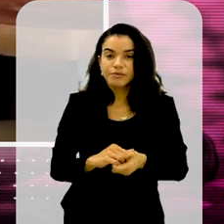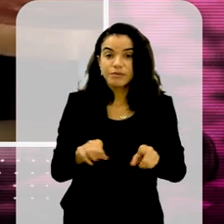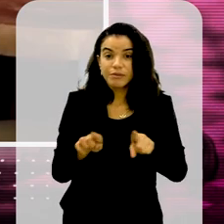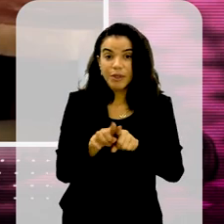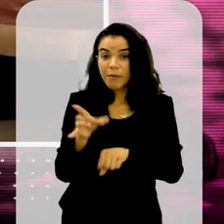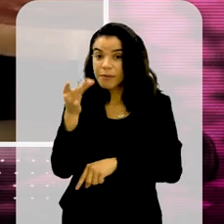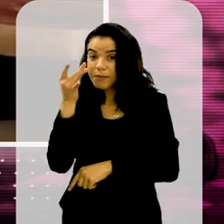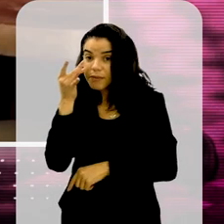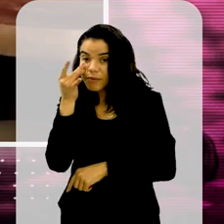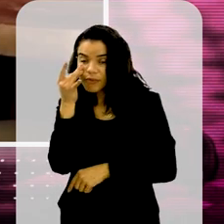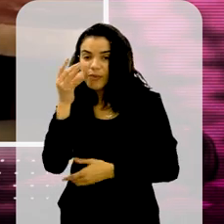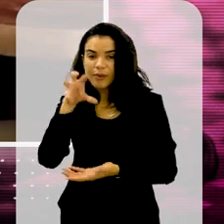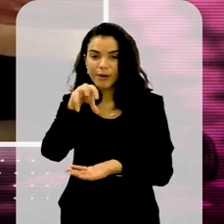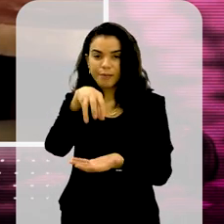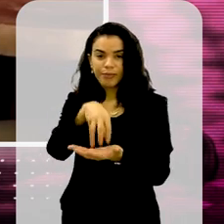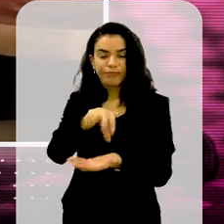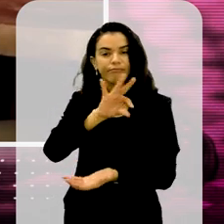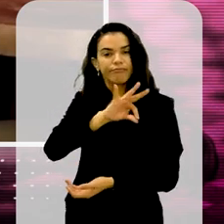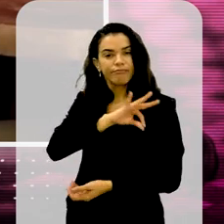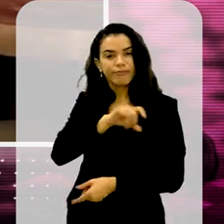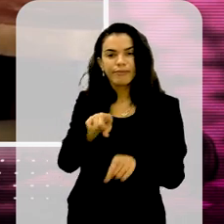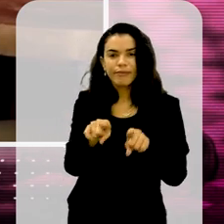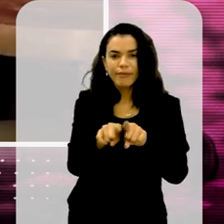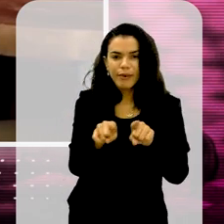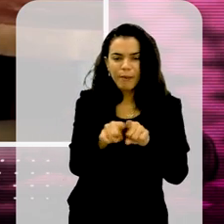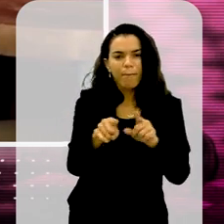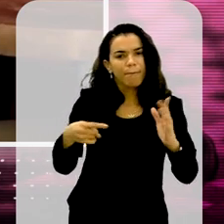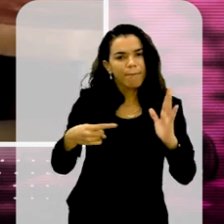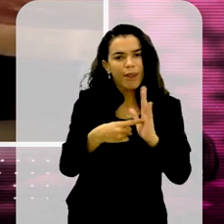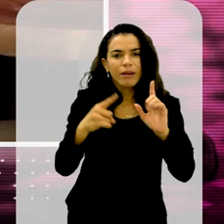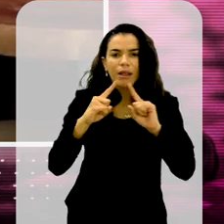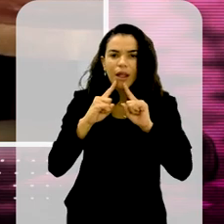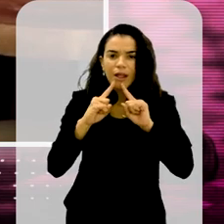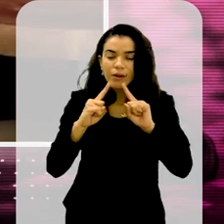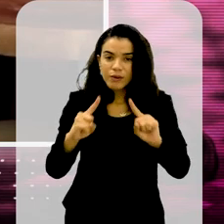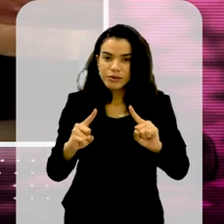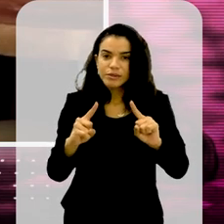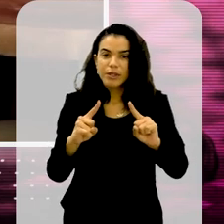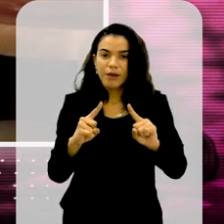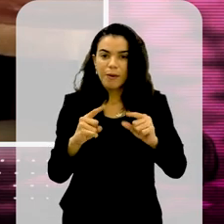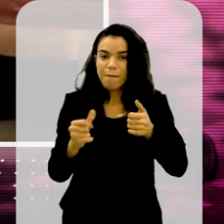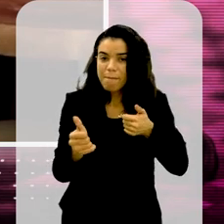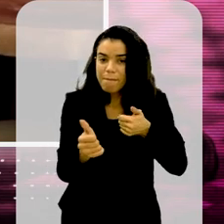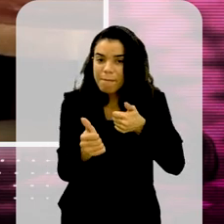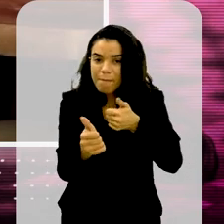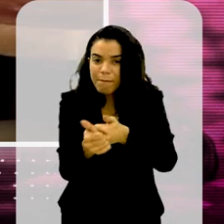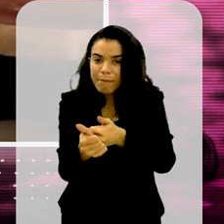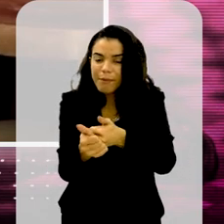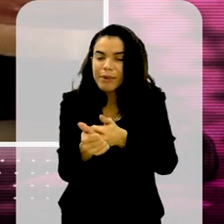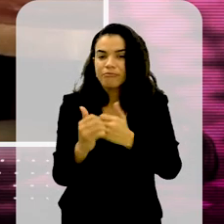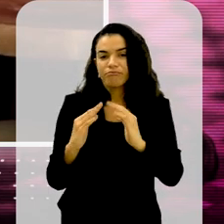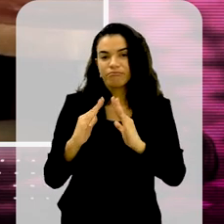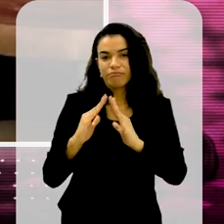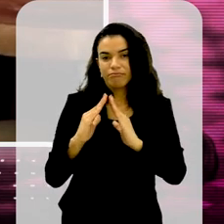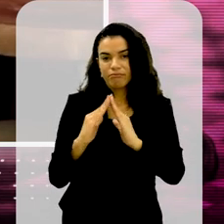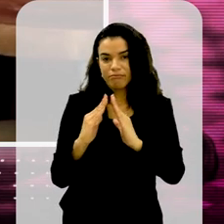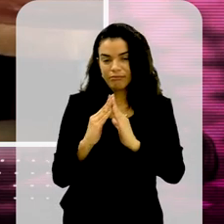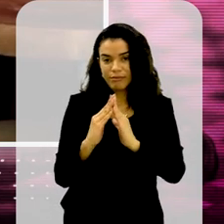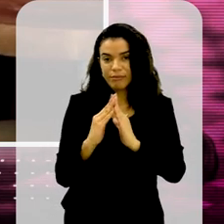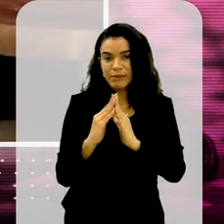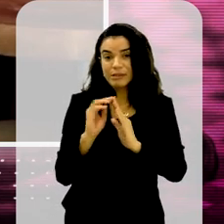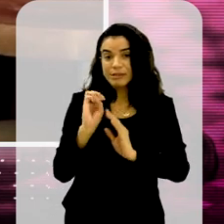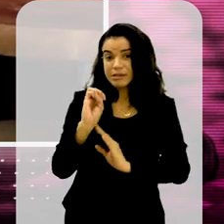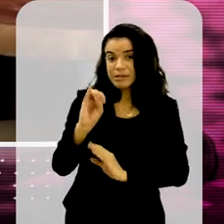de forma presencial nas delegacias de polícia também. Você pode denunciar na delegacia de polícia mais próxima